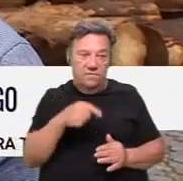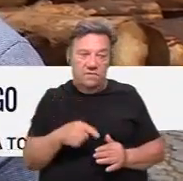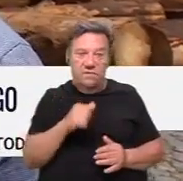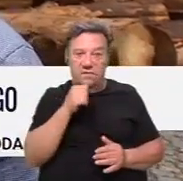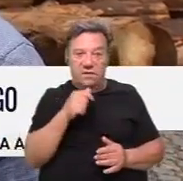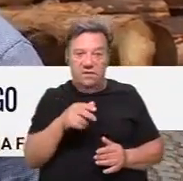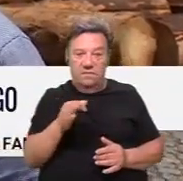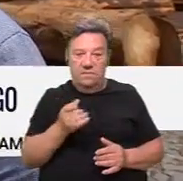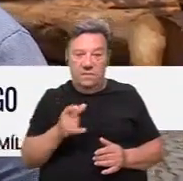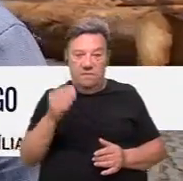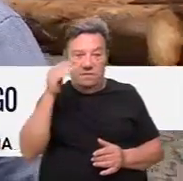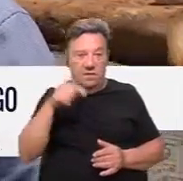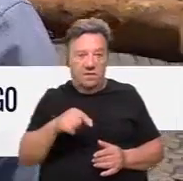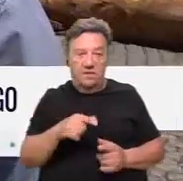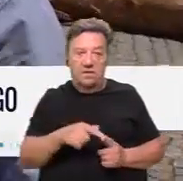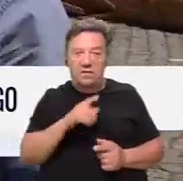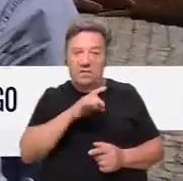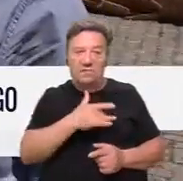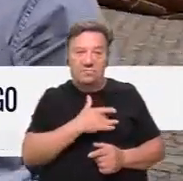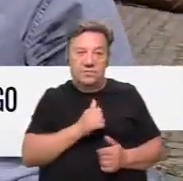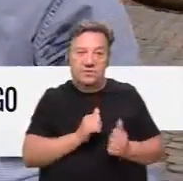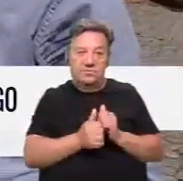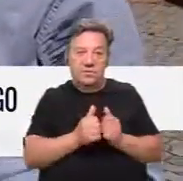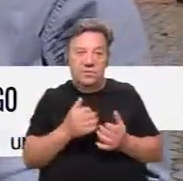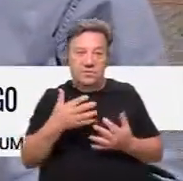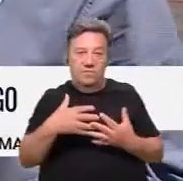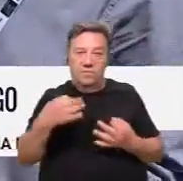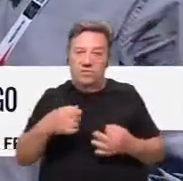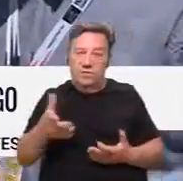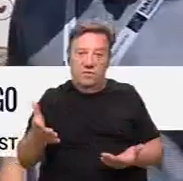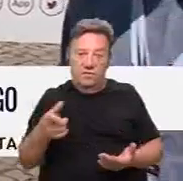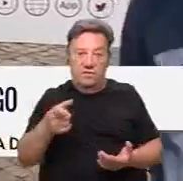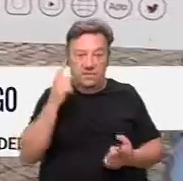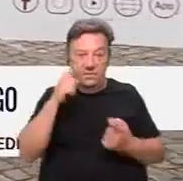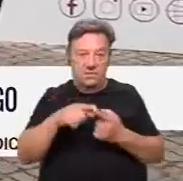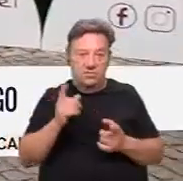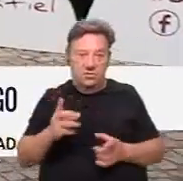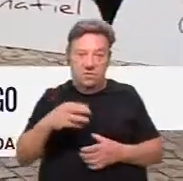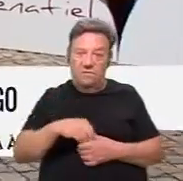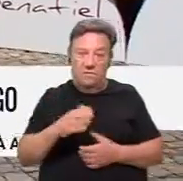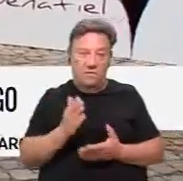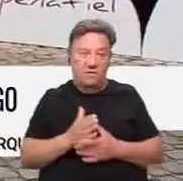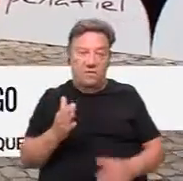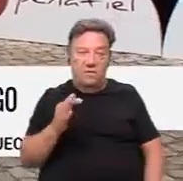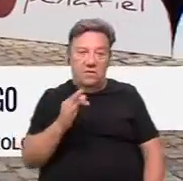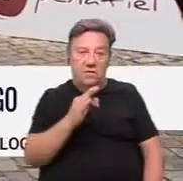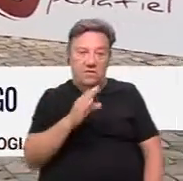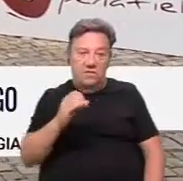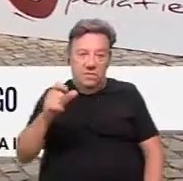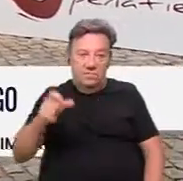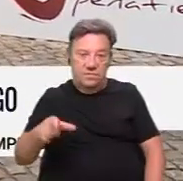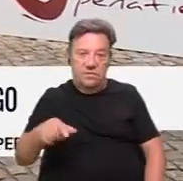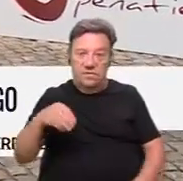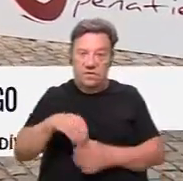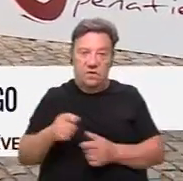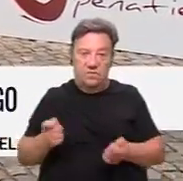sobretudo Penafiel é uma terra de aficionados de esportes motorizados. Muito obrigada. Nesse sentido, estão envolvidas cerca de 400 pessoas na